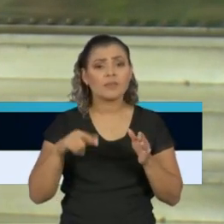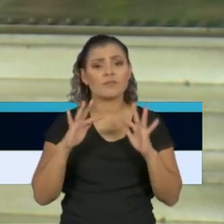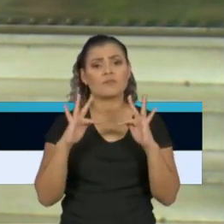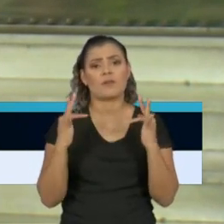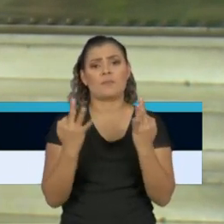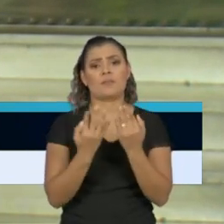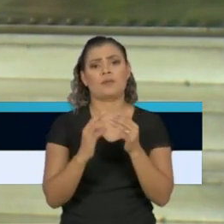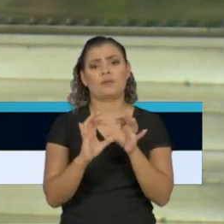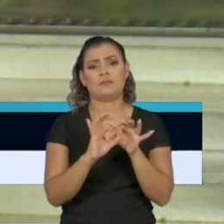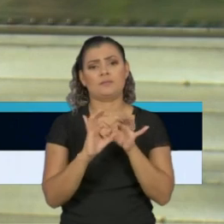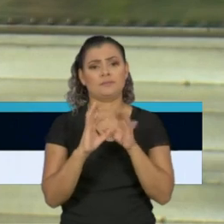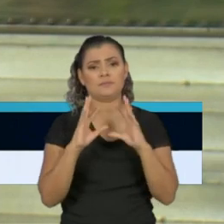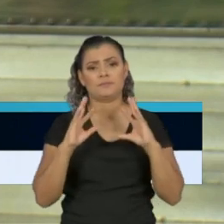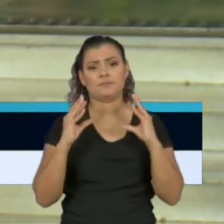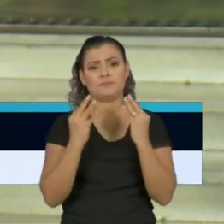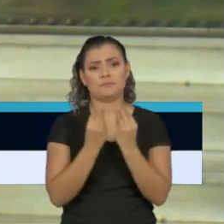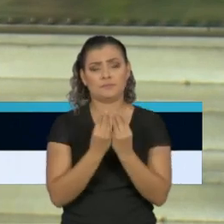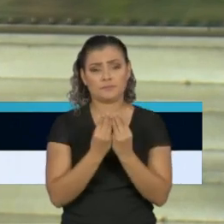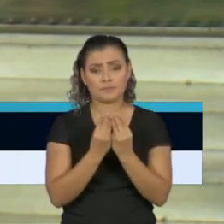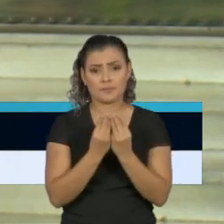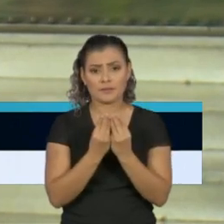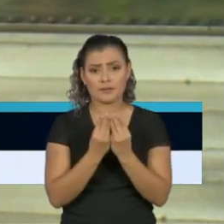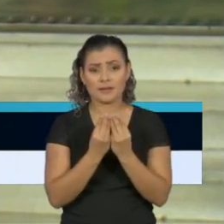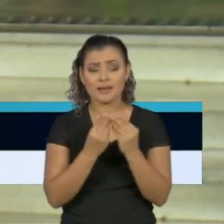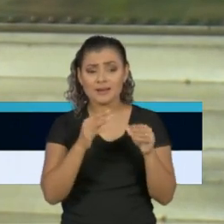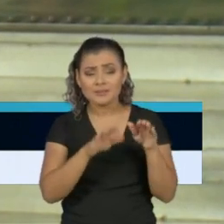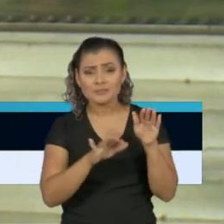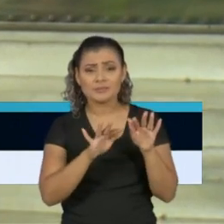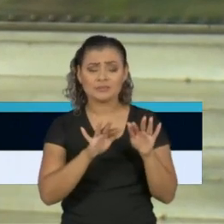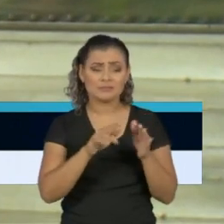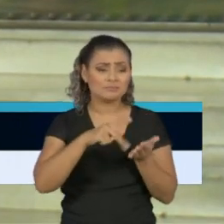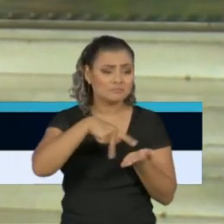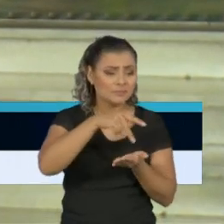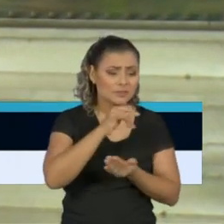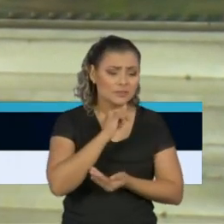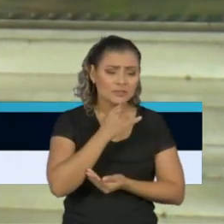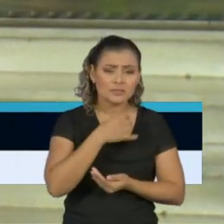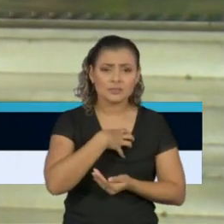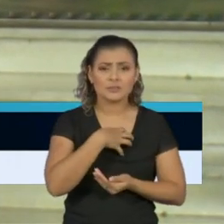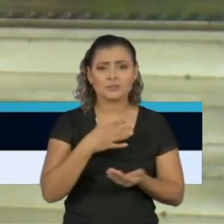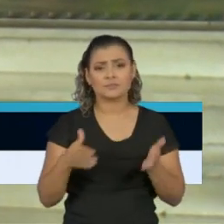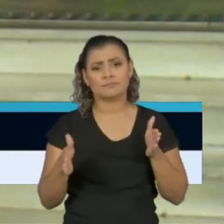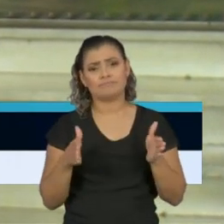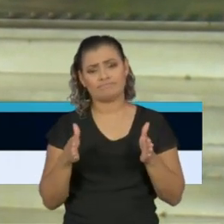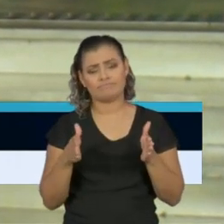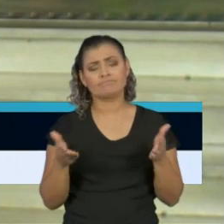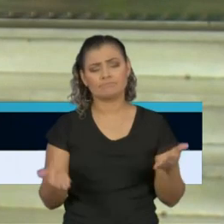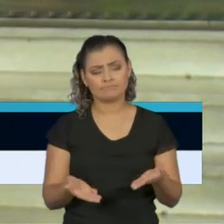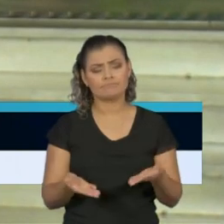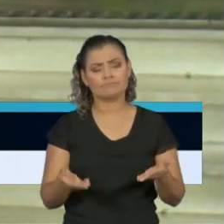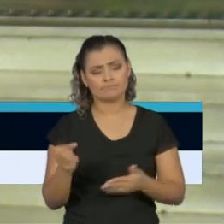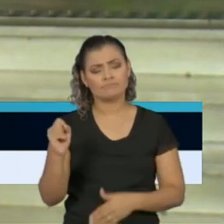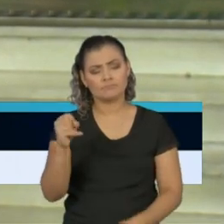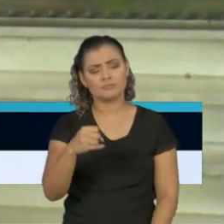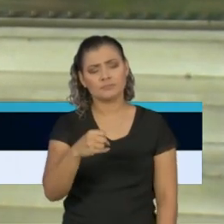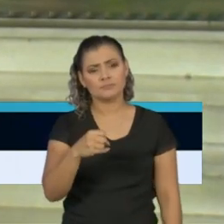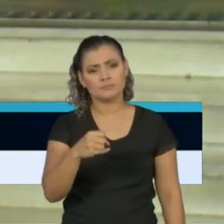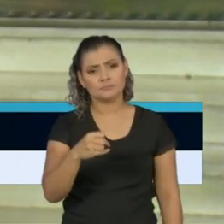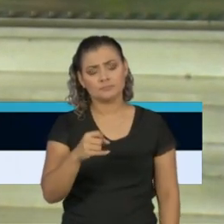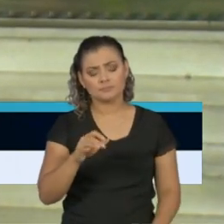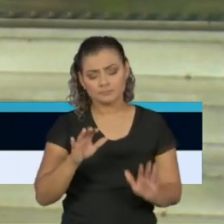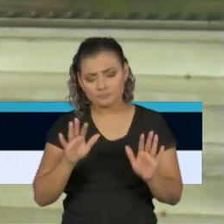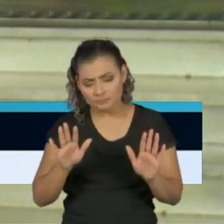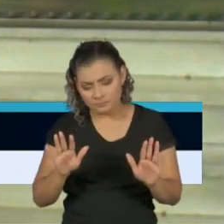família. Ainda que seja uma Páscoa mais triste, uma Páscoa